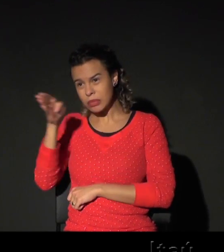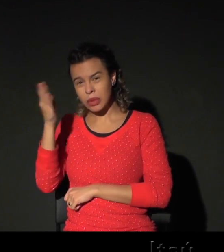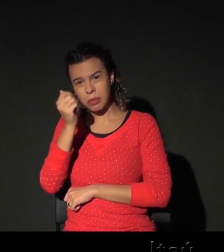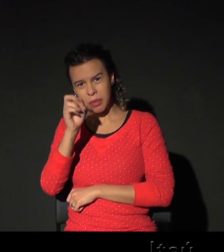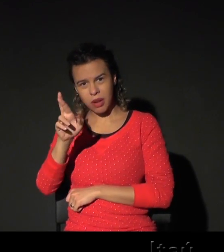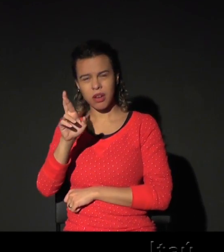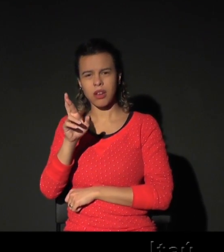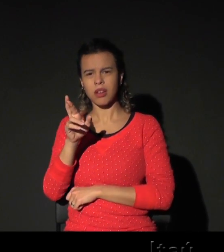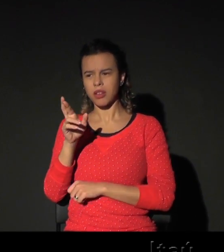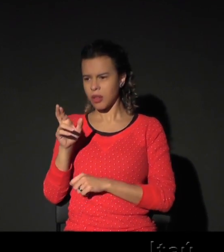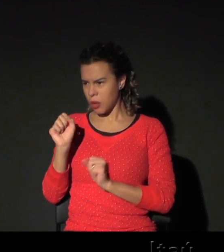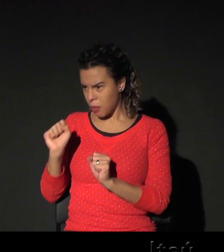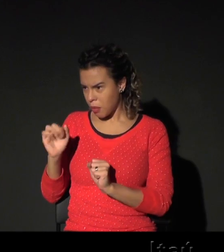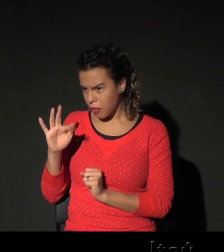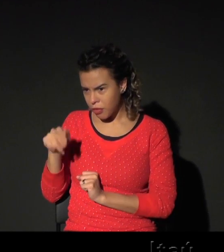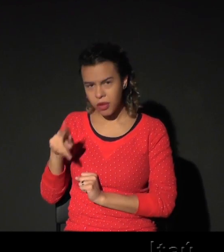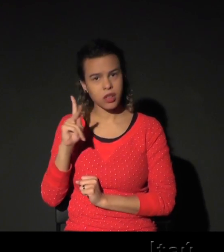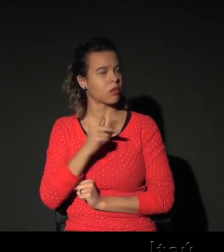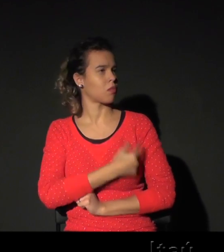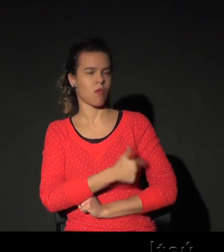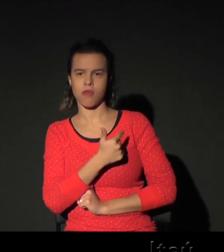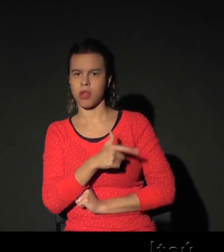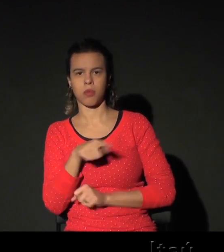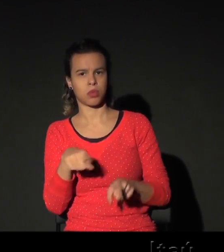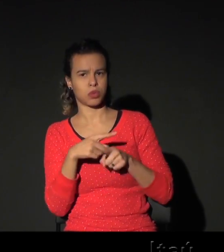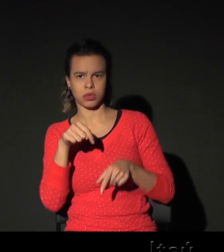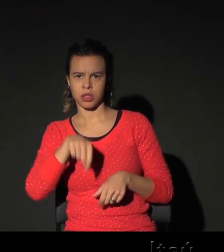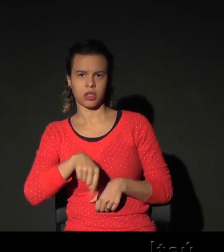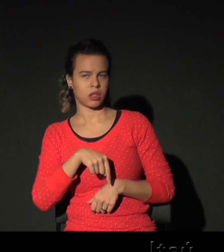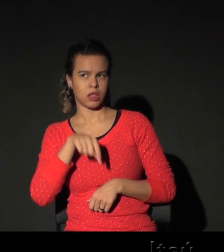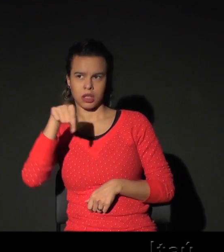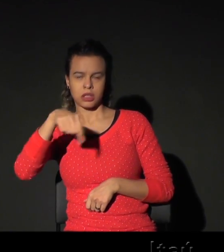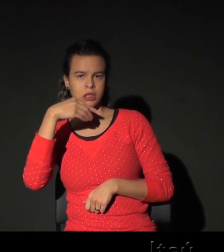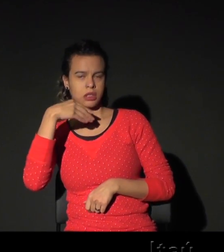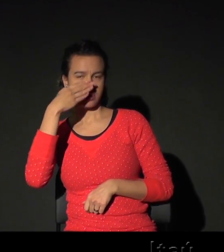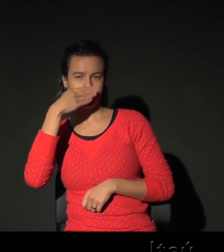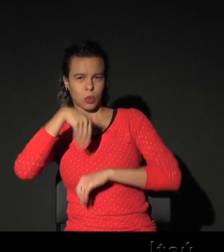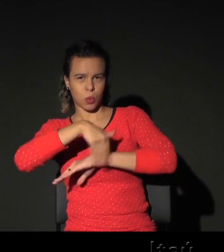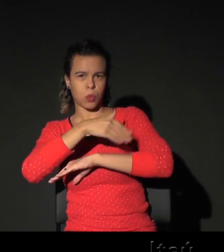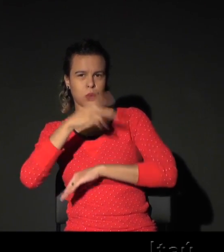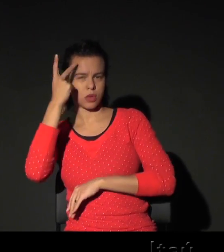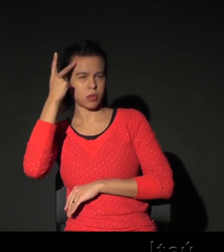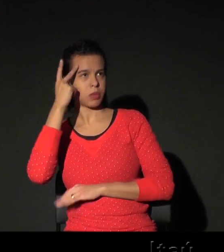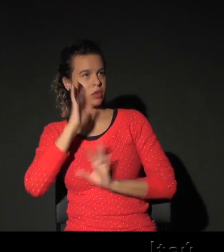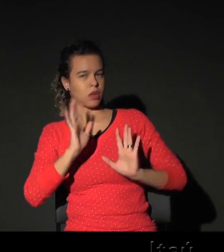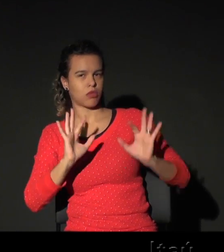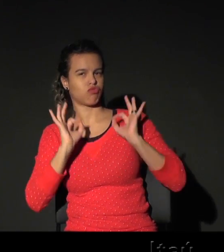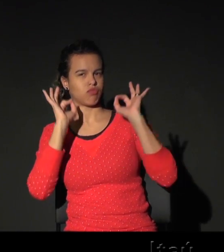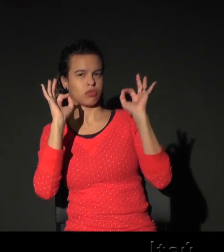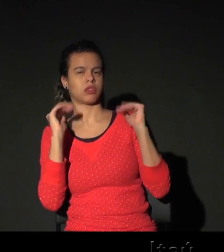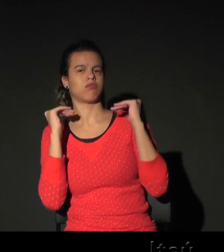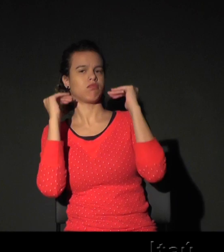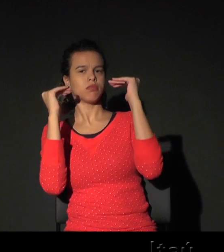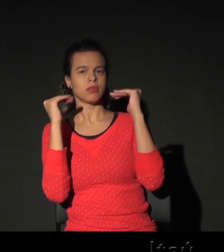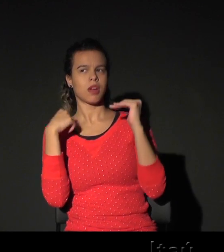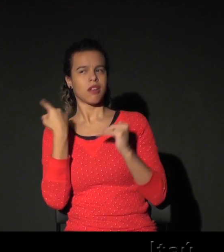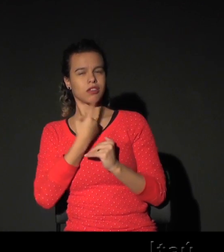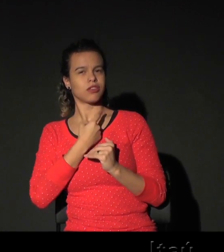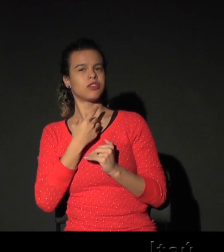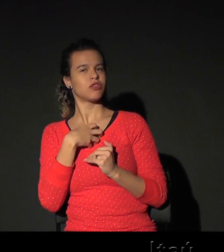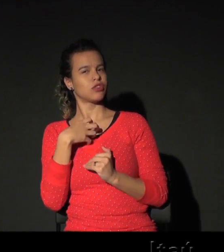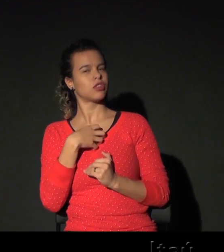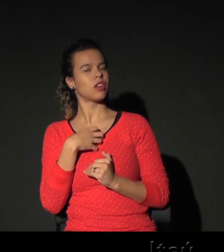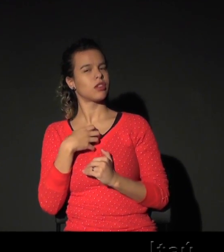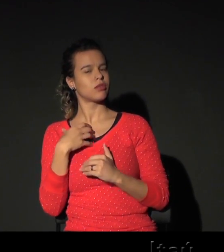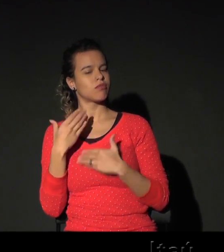e dá para botar um funk ass Olha a gente não trabalha com esse tipo de música aqui né era assim somos finos somos temos um tipo